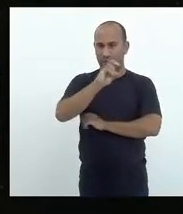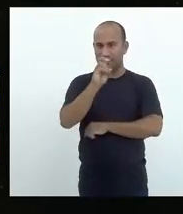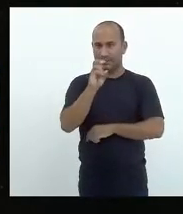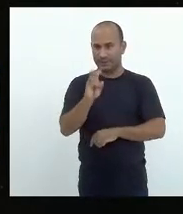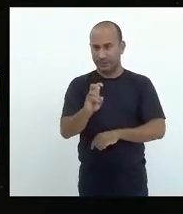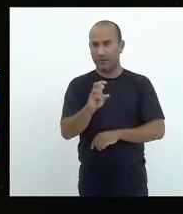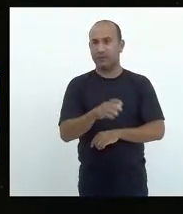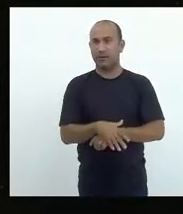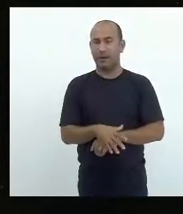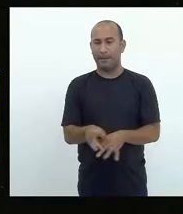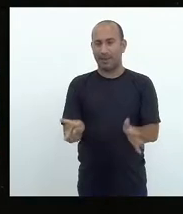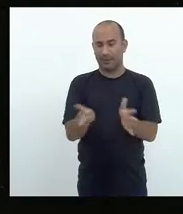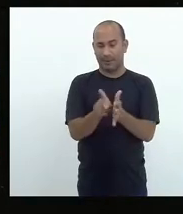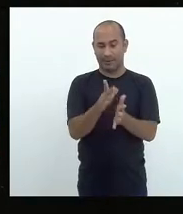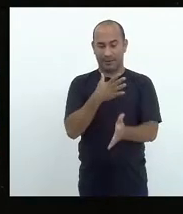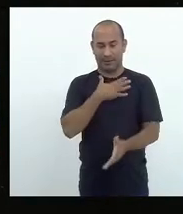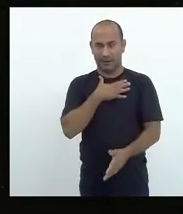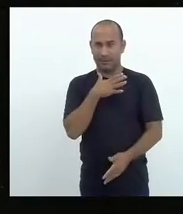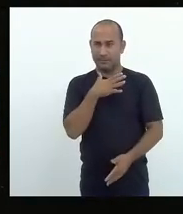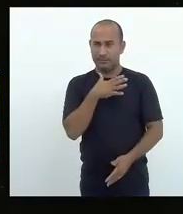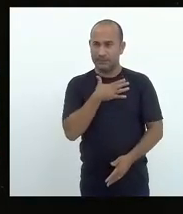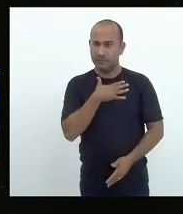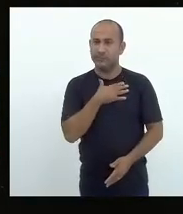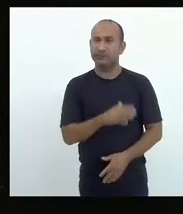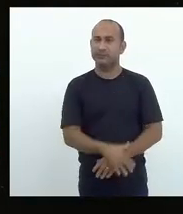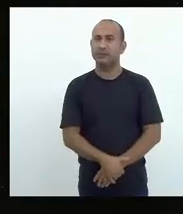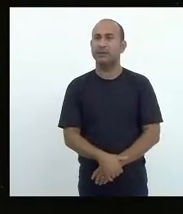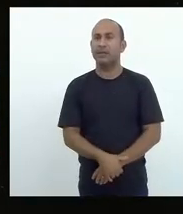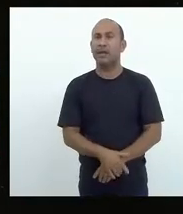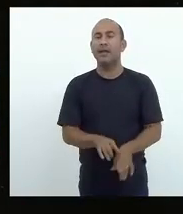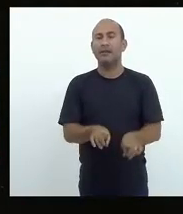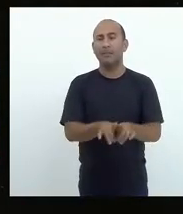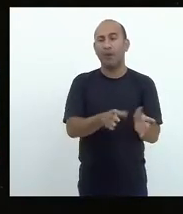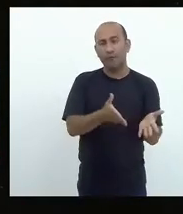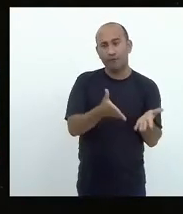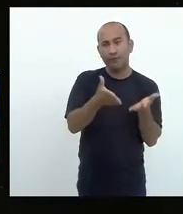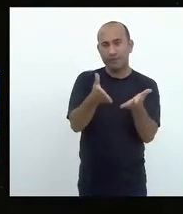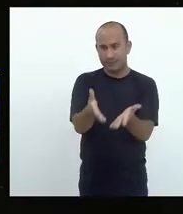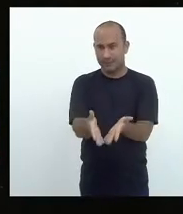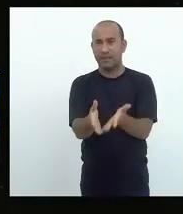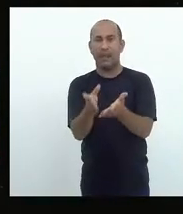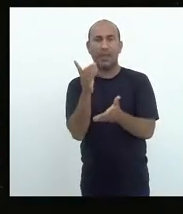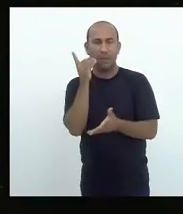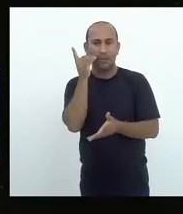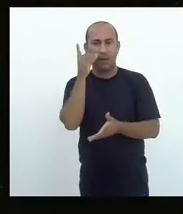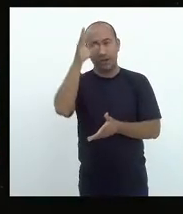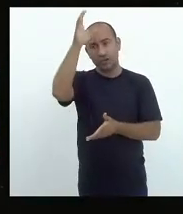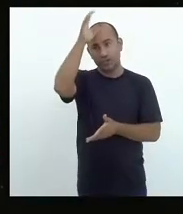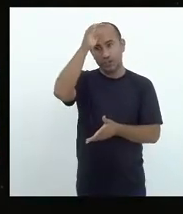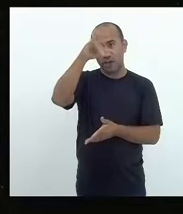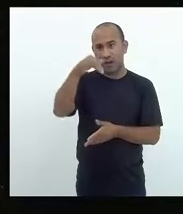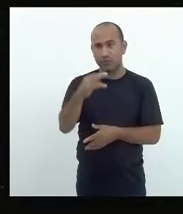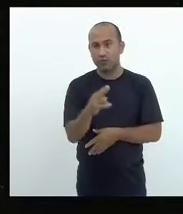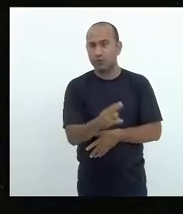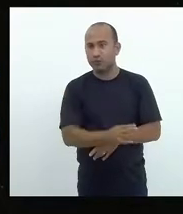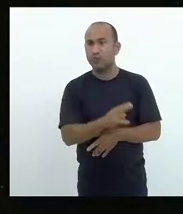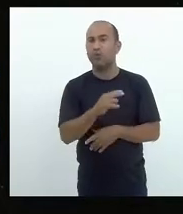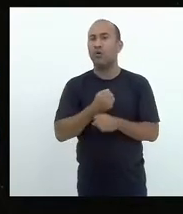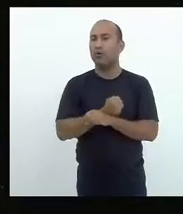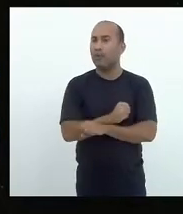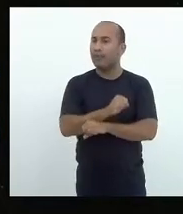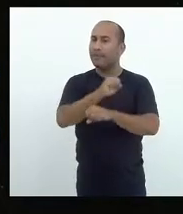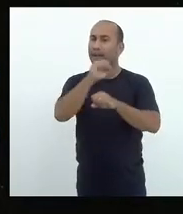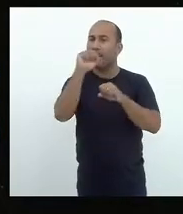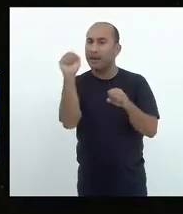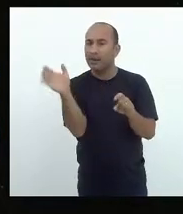4695, de minha autoria, que também ofereci à deputada Tia Ju, uma grande defensora